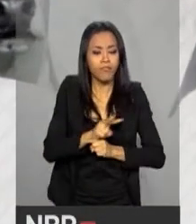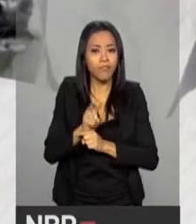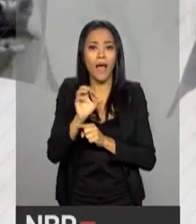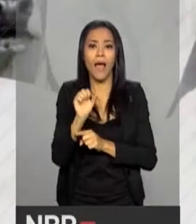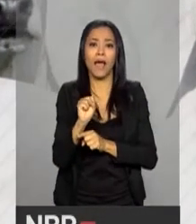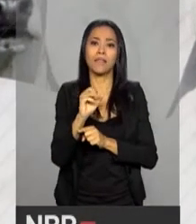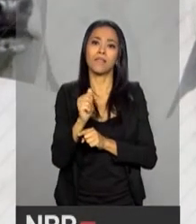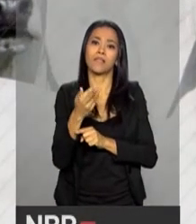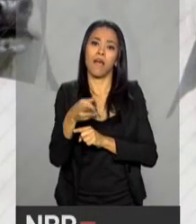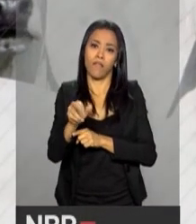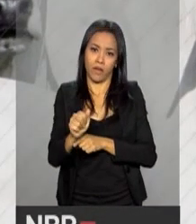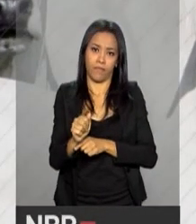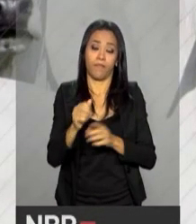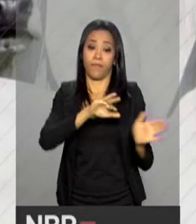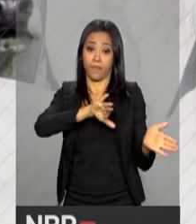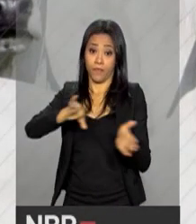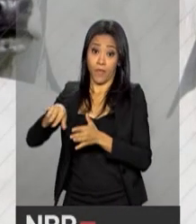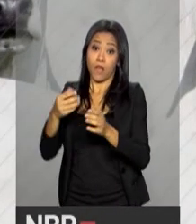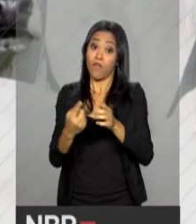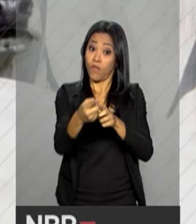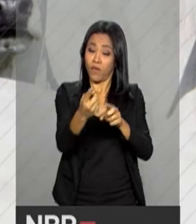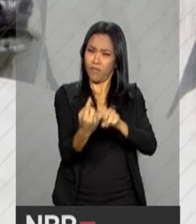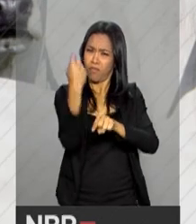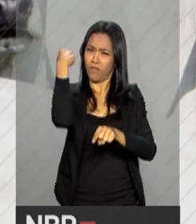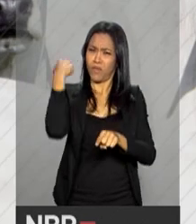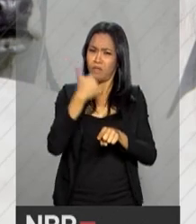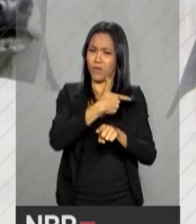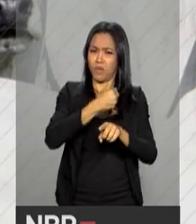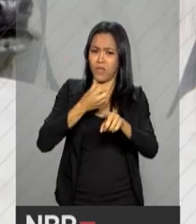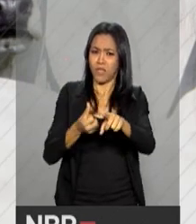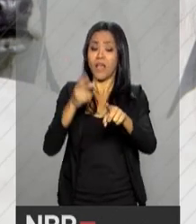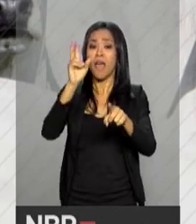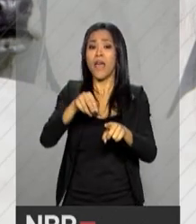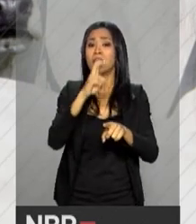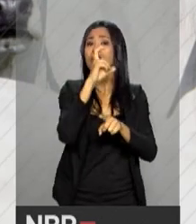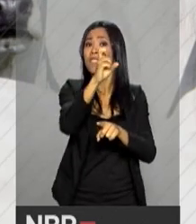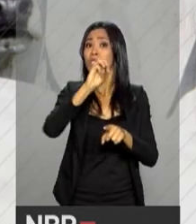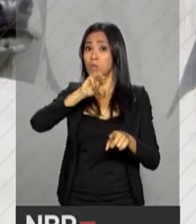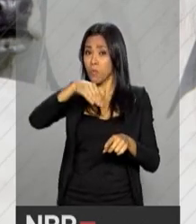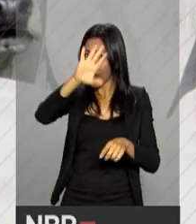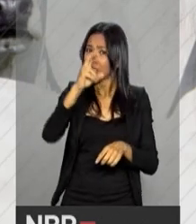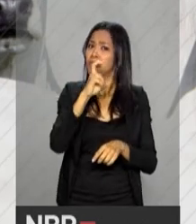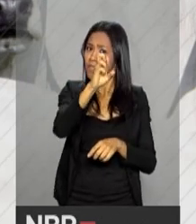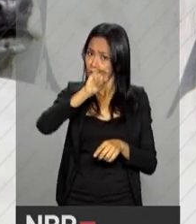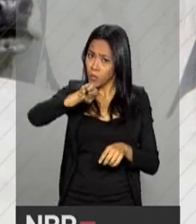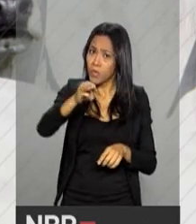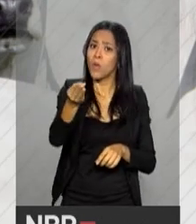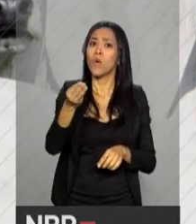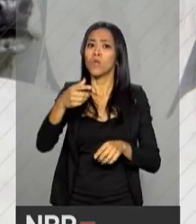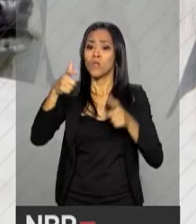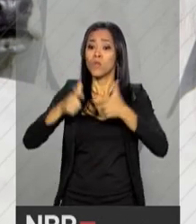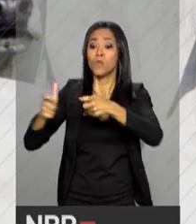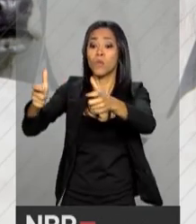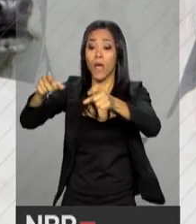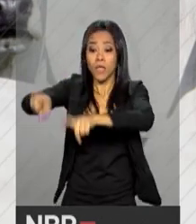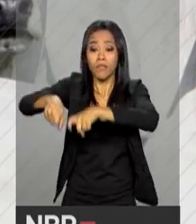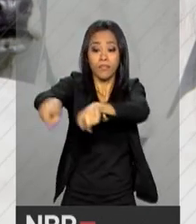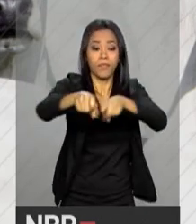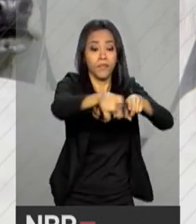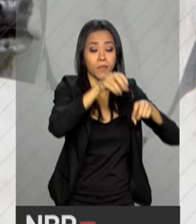em 2006 eram cerca de cinco milhões e 200 mil estabelecimentos agropecuários no país